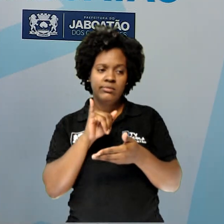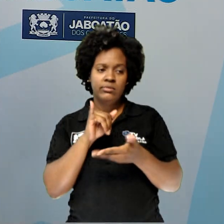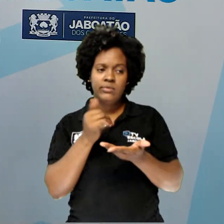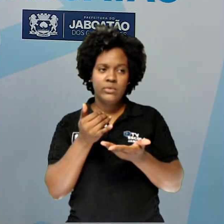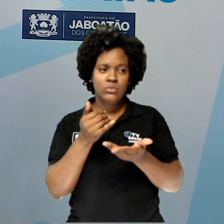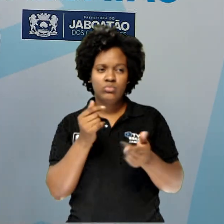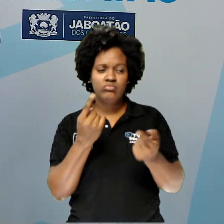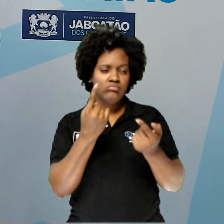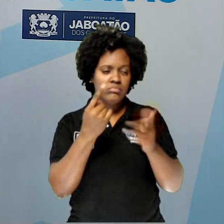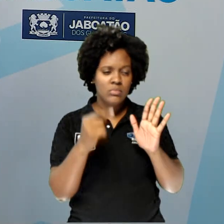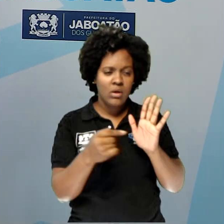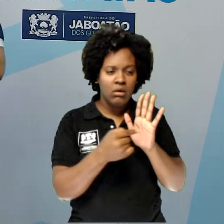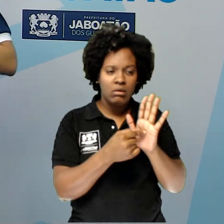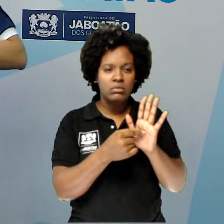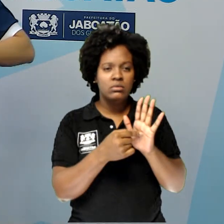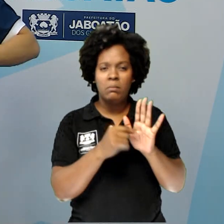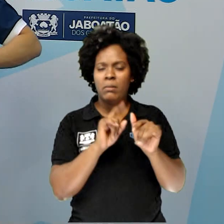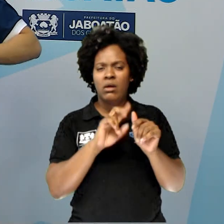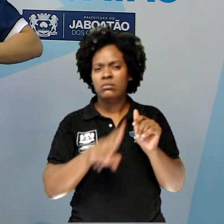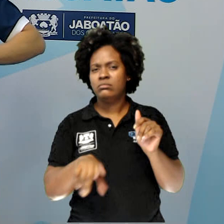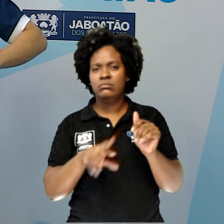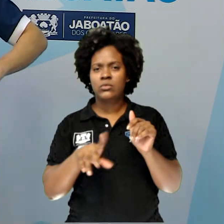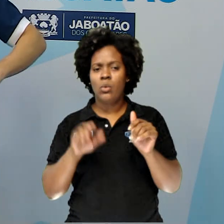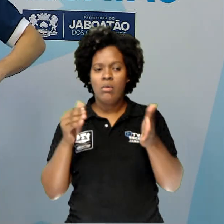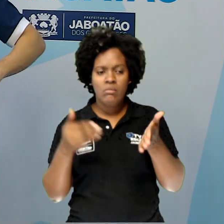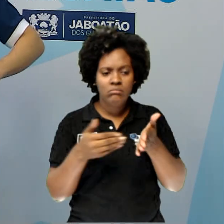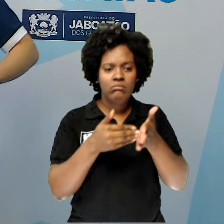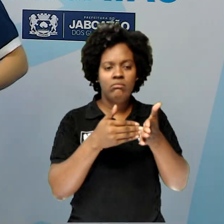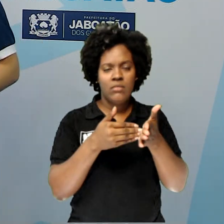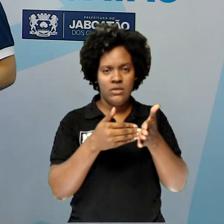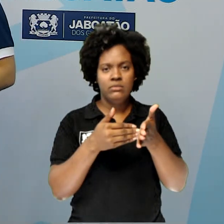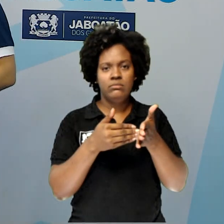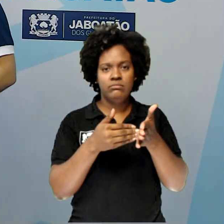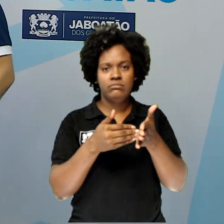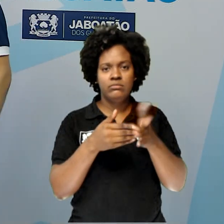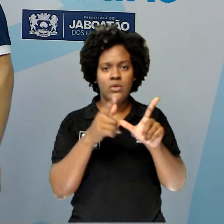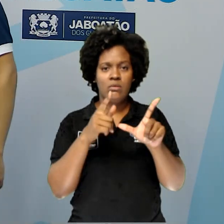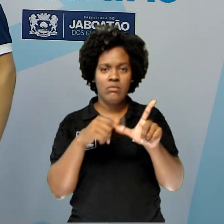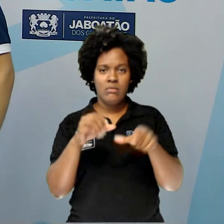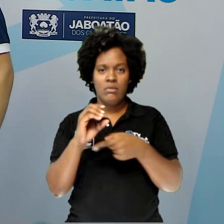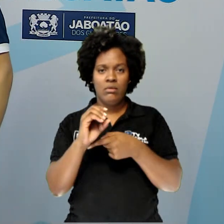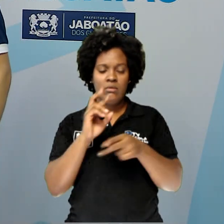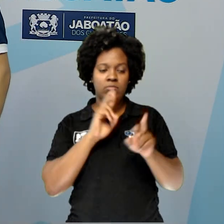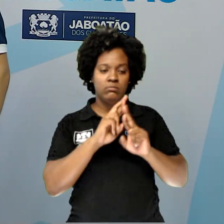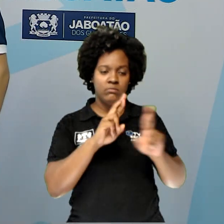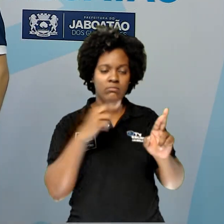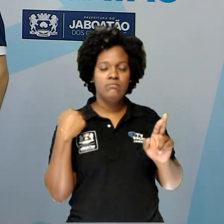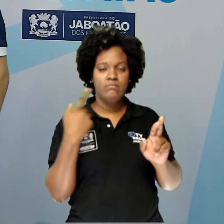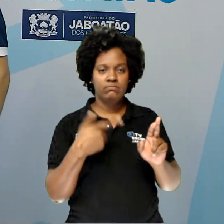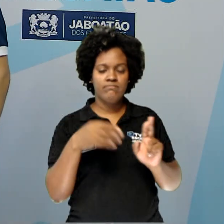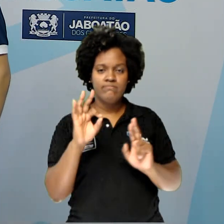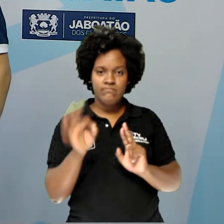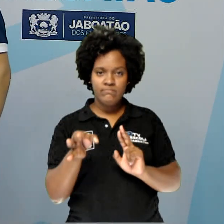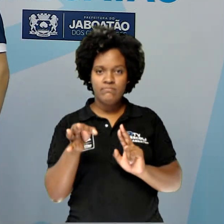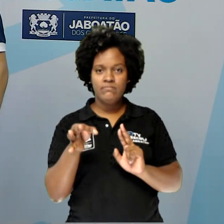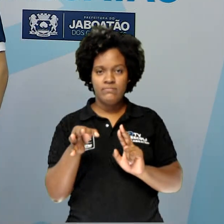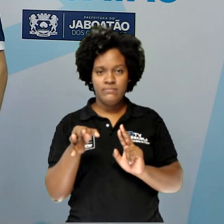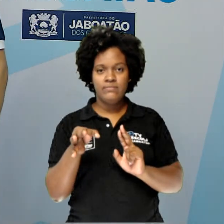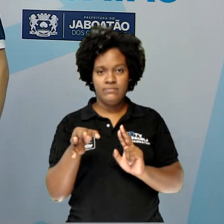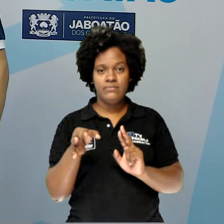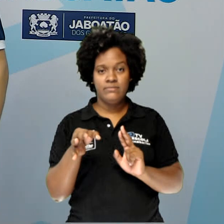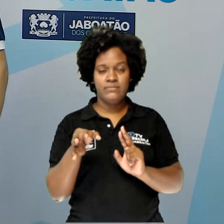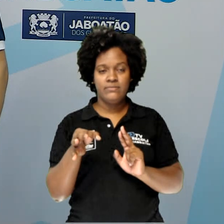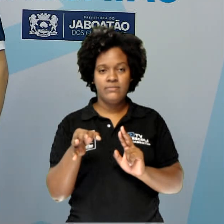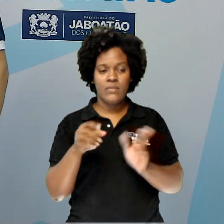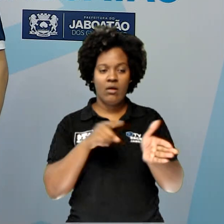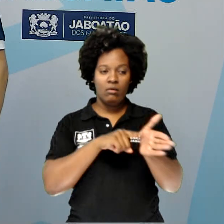especificado, mas não foi o caso. Eu determinei, eu delimitei. Então o item C é que é a nossa resposta, confirmando aí C o